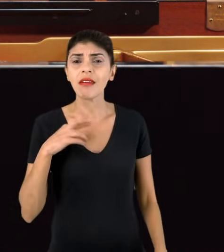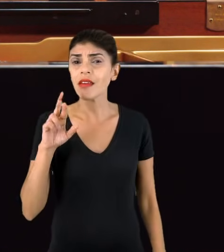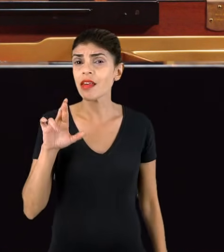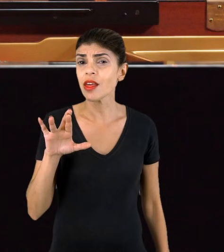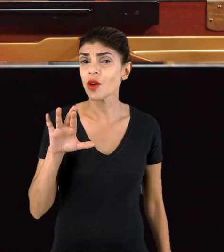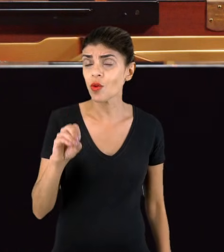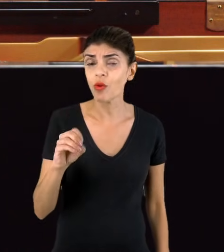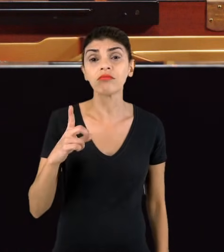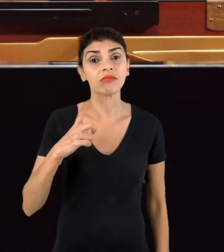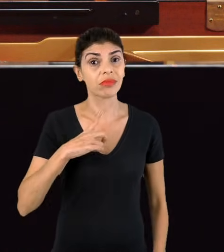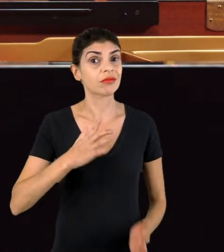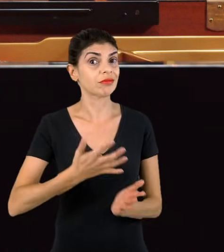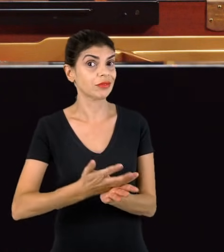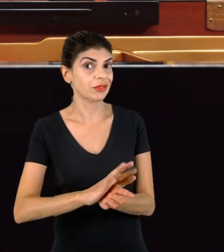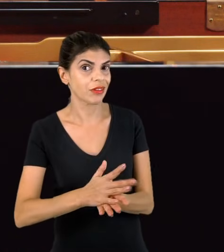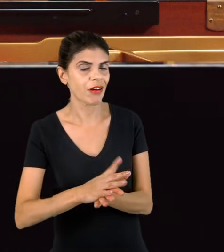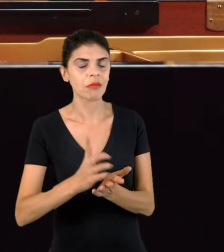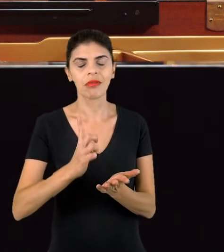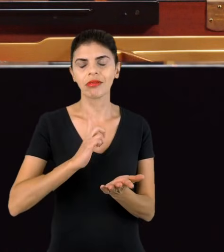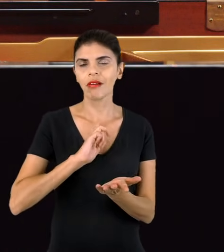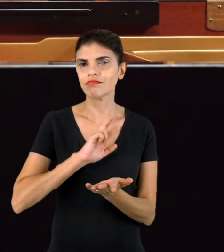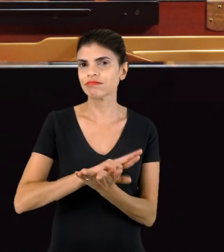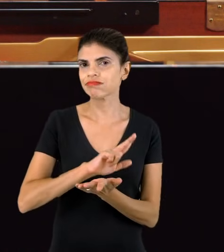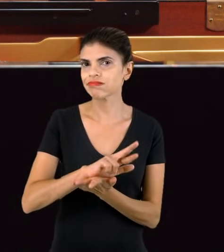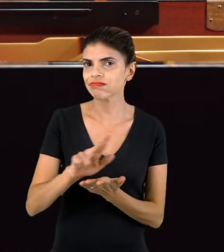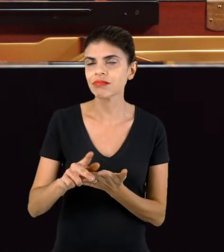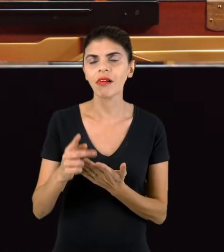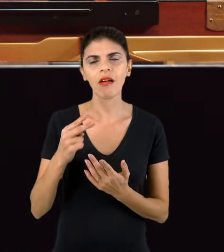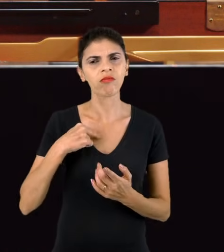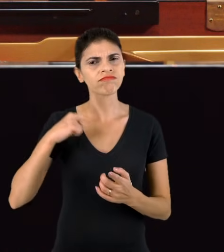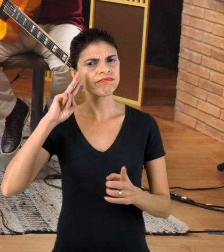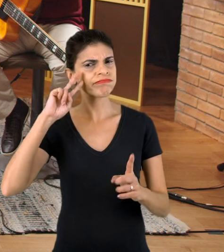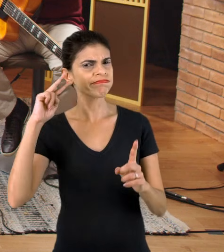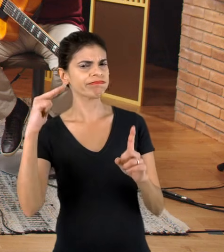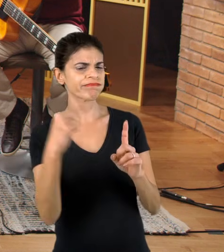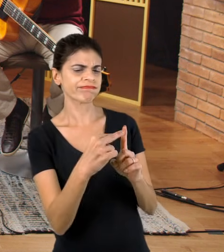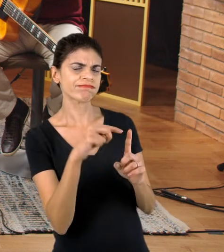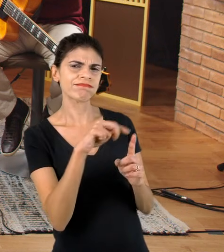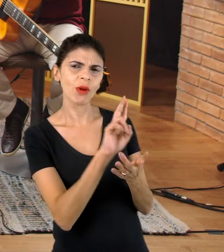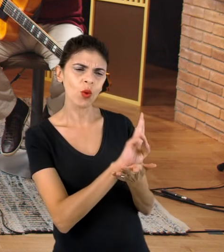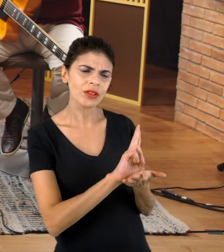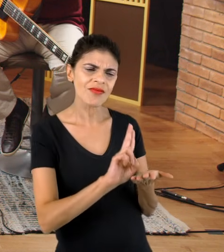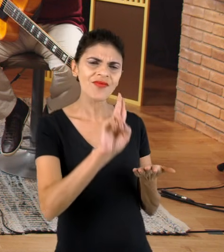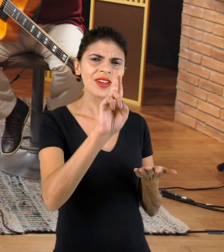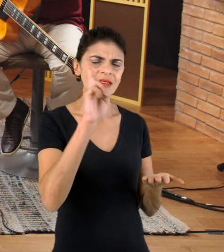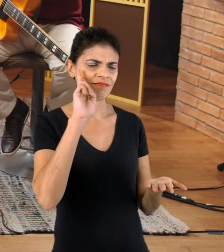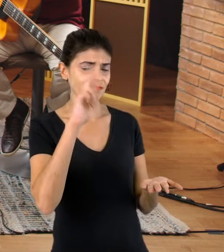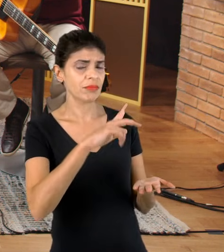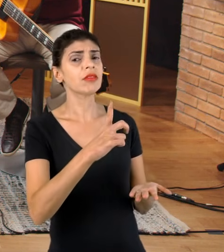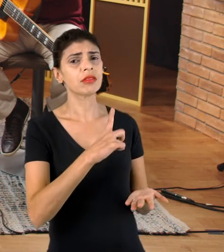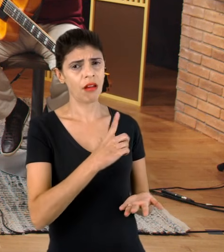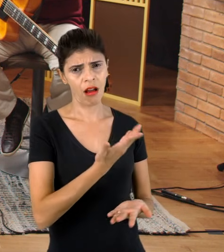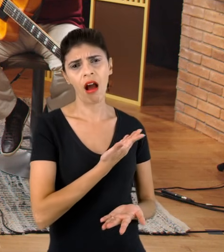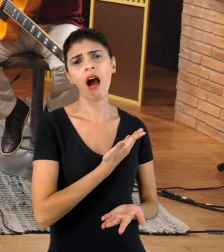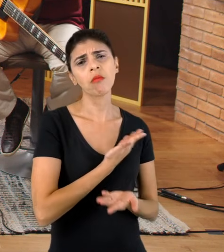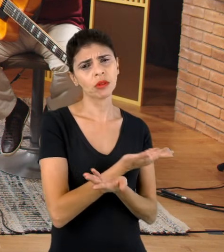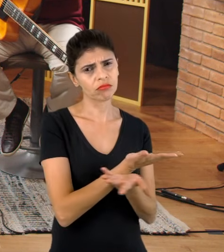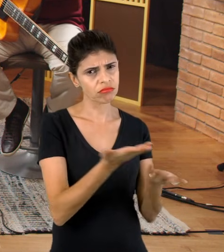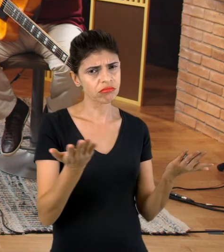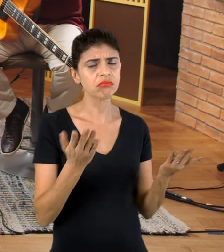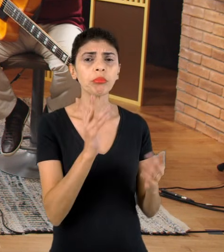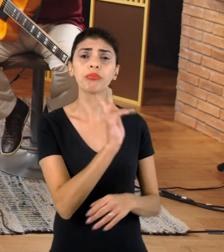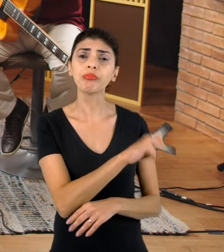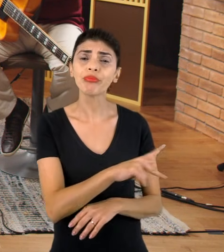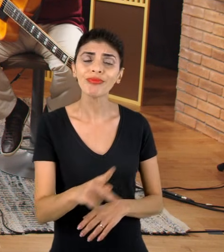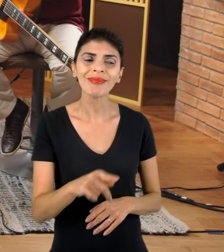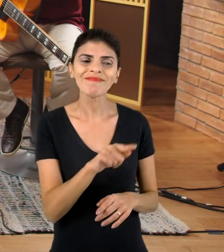Em personalidade, o samba também. E eu olhava para a universidade, eu tenho amigos professores na